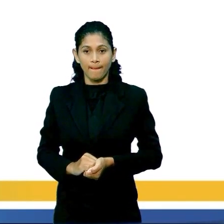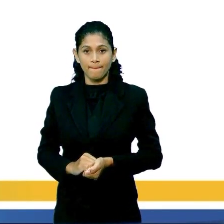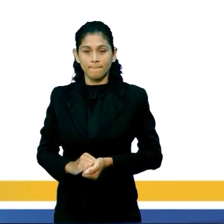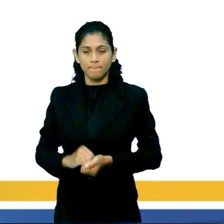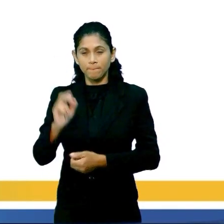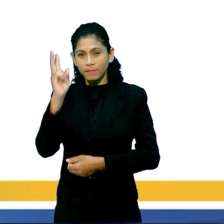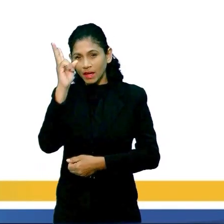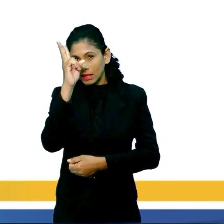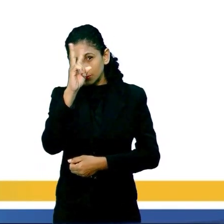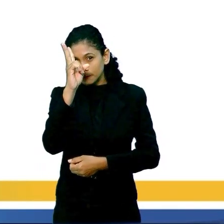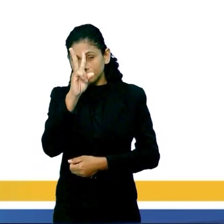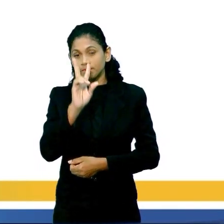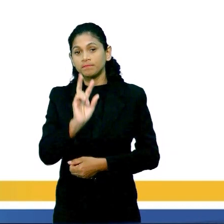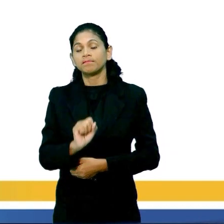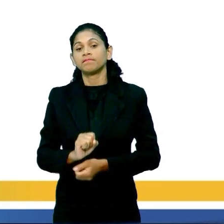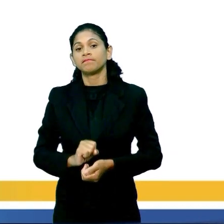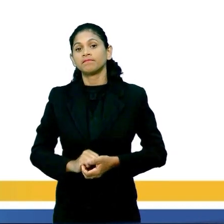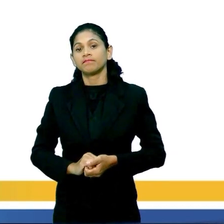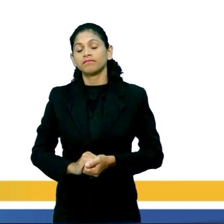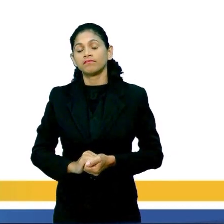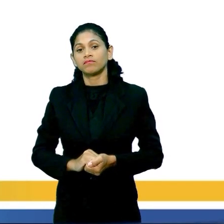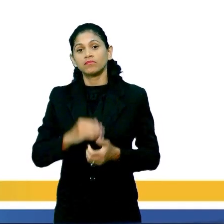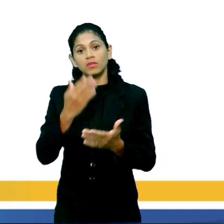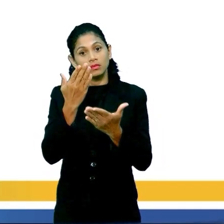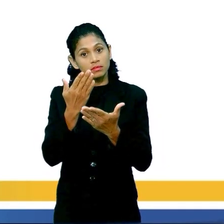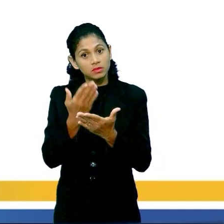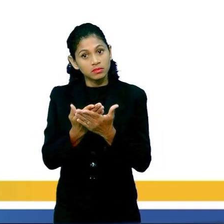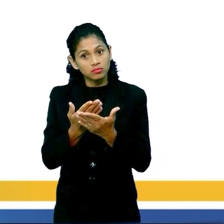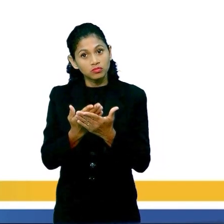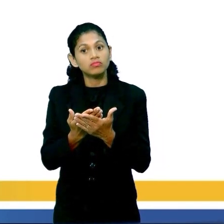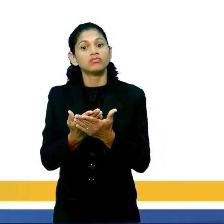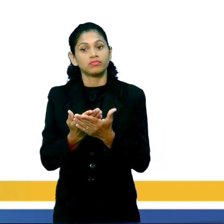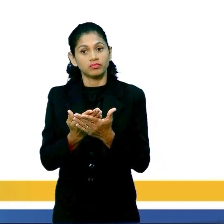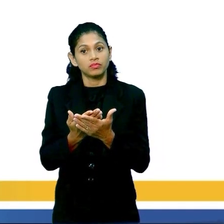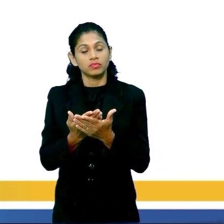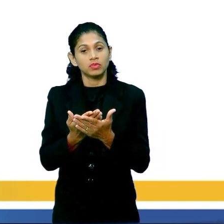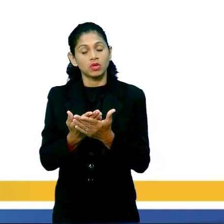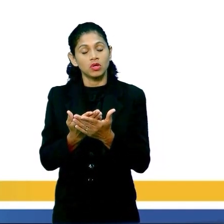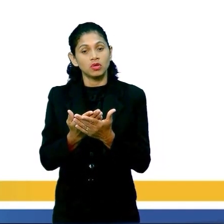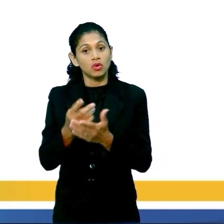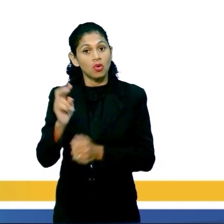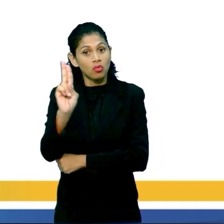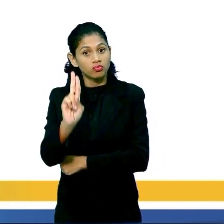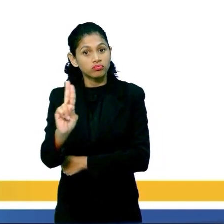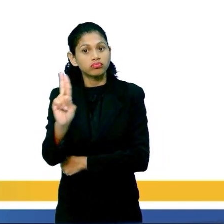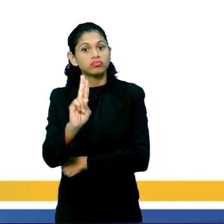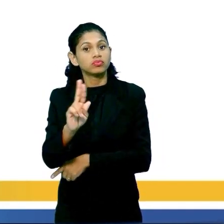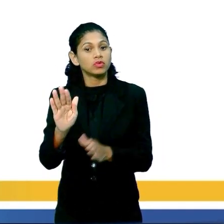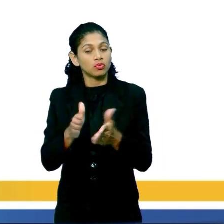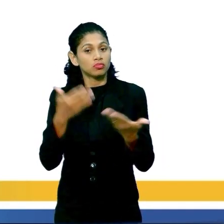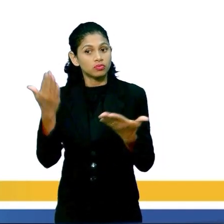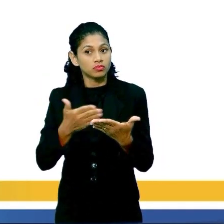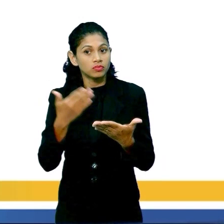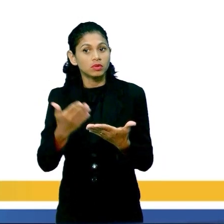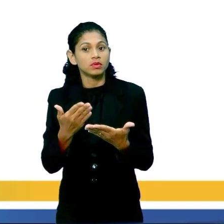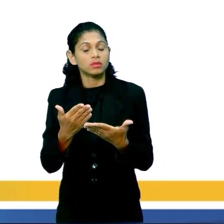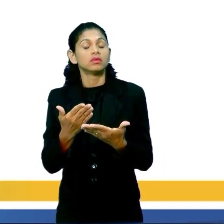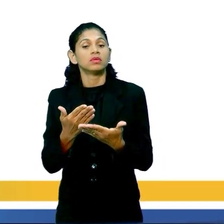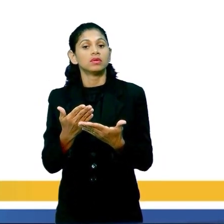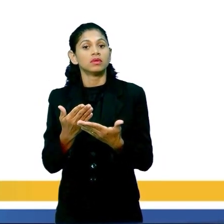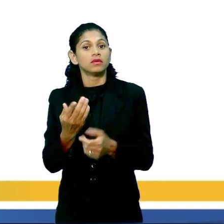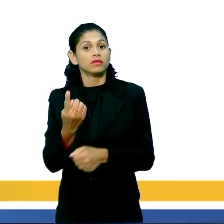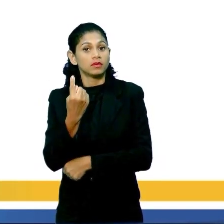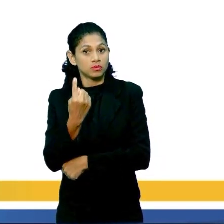lembrando sempre né galera a gente trabalha com o livro resolv Enem tá esse o volume 1 na página 119